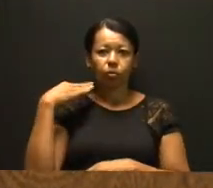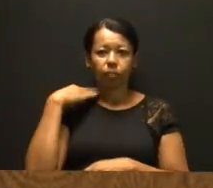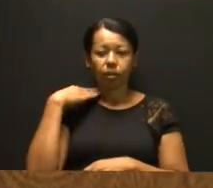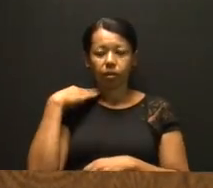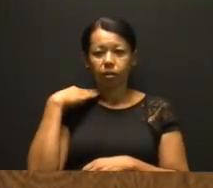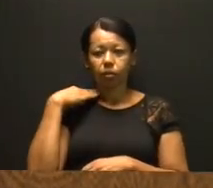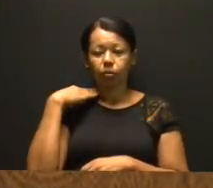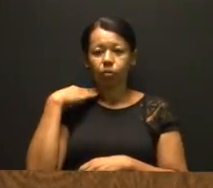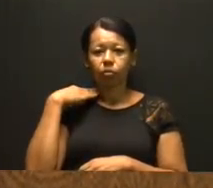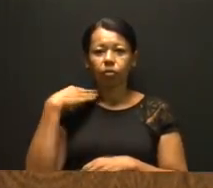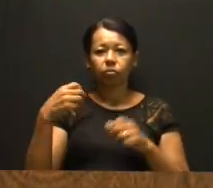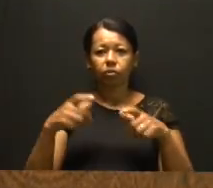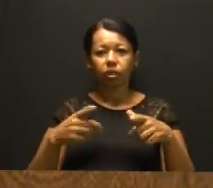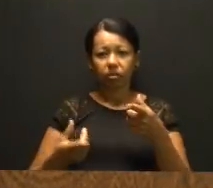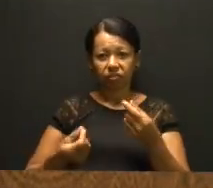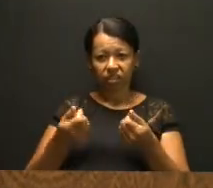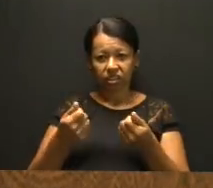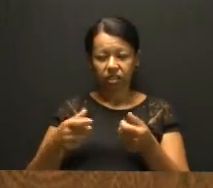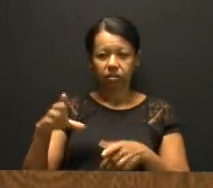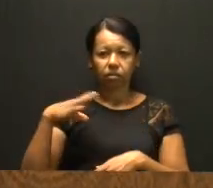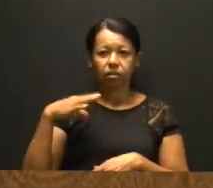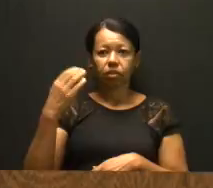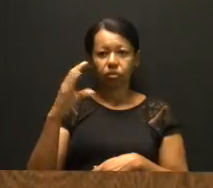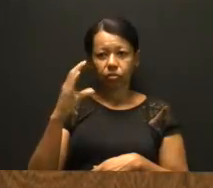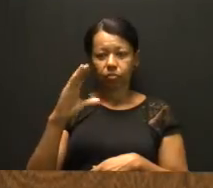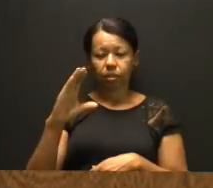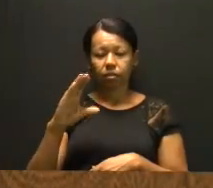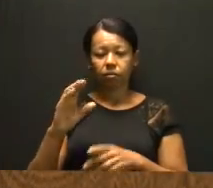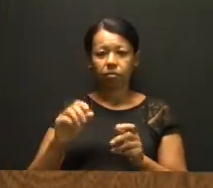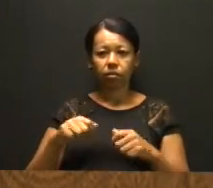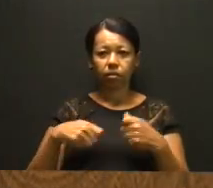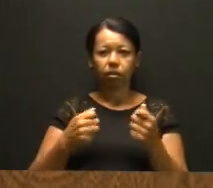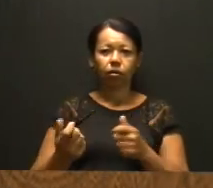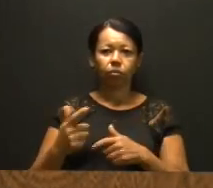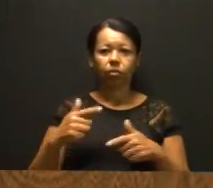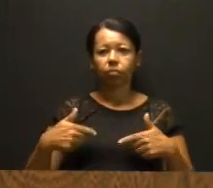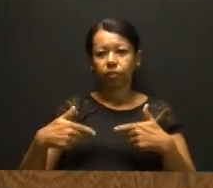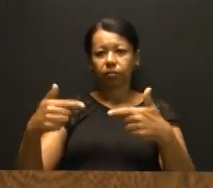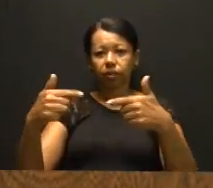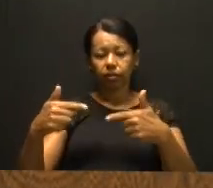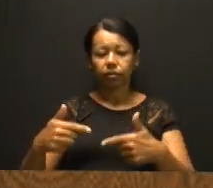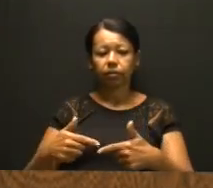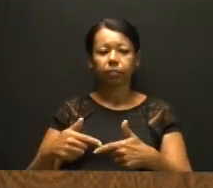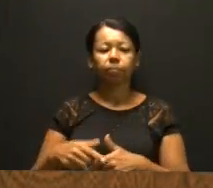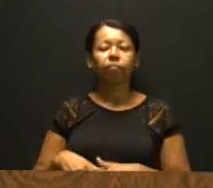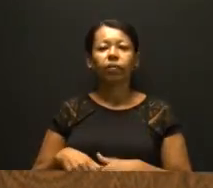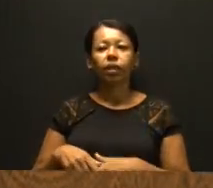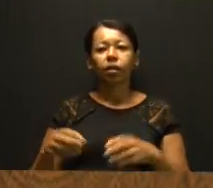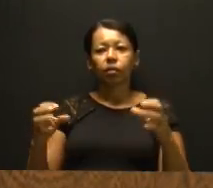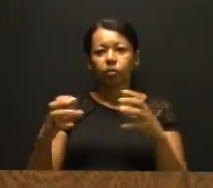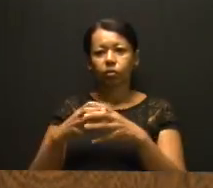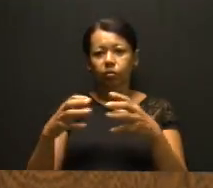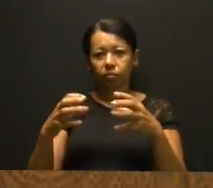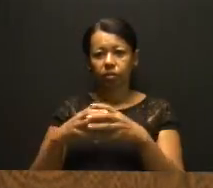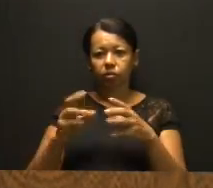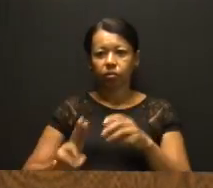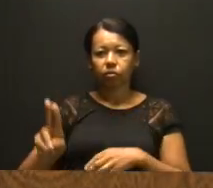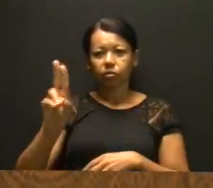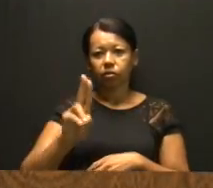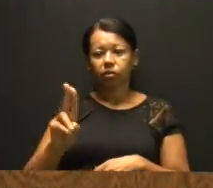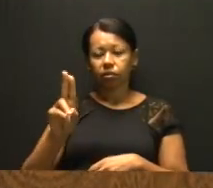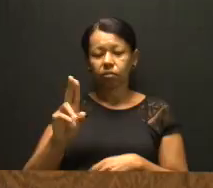financeiras localizadas no município de Cubatão e da outras providências. Estas comissões, usando